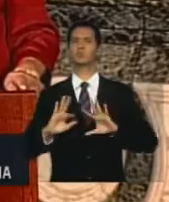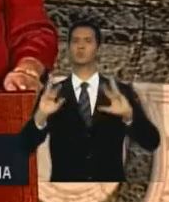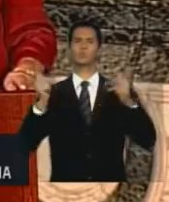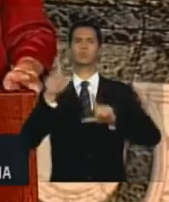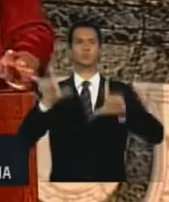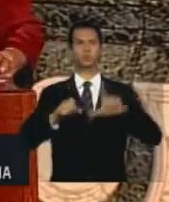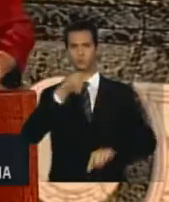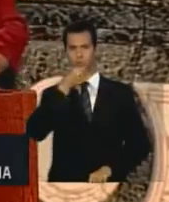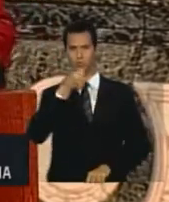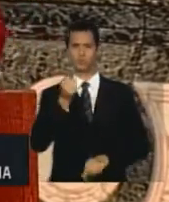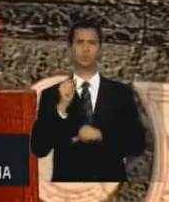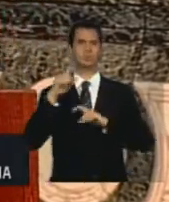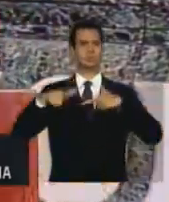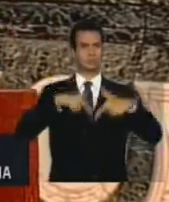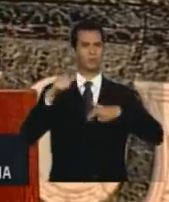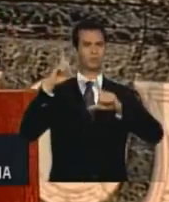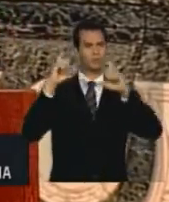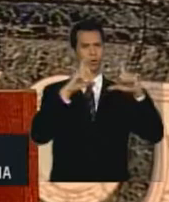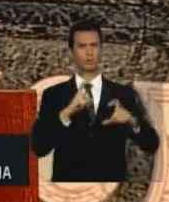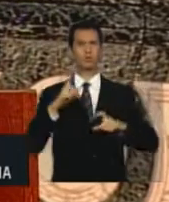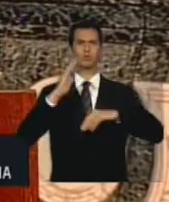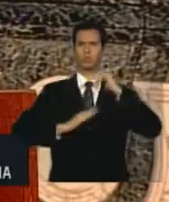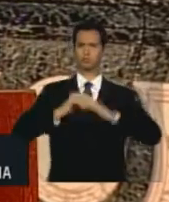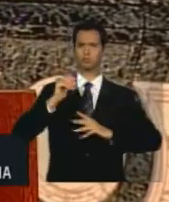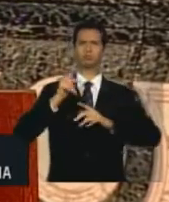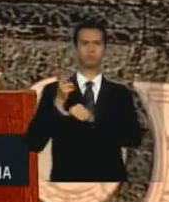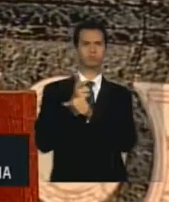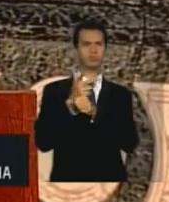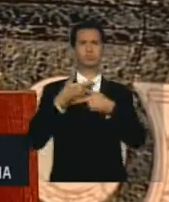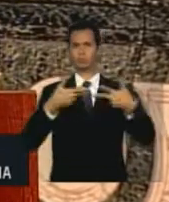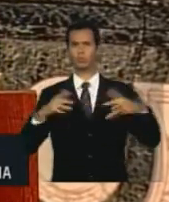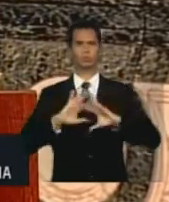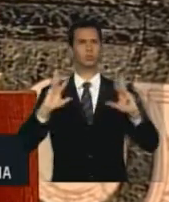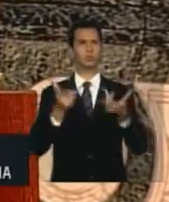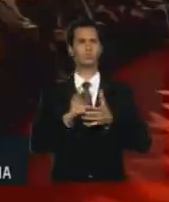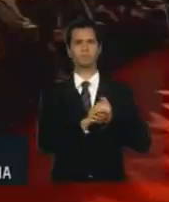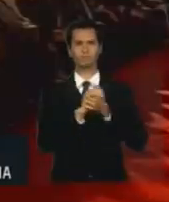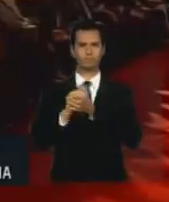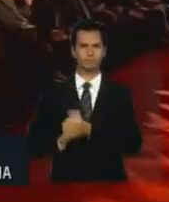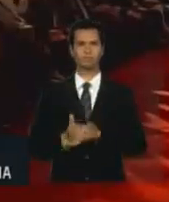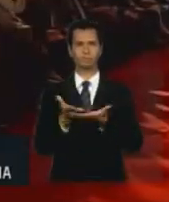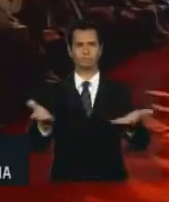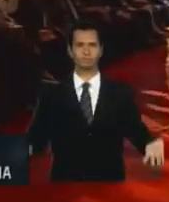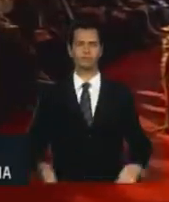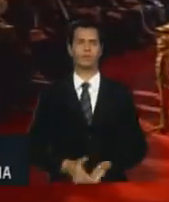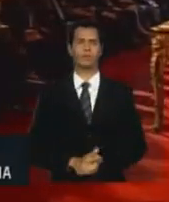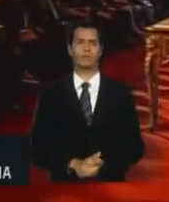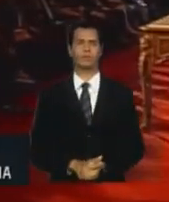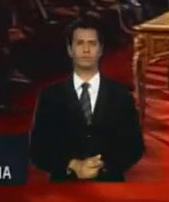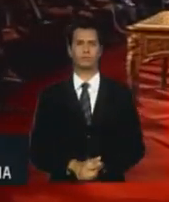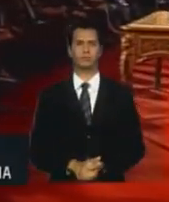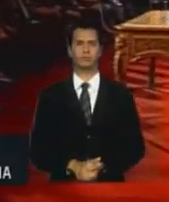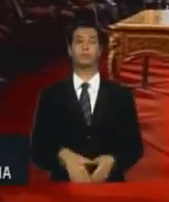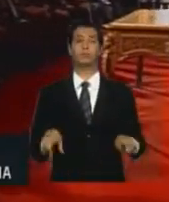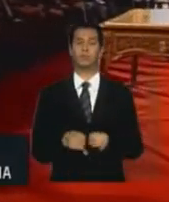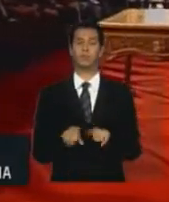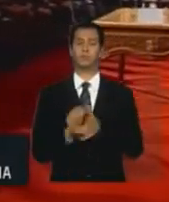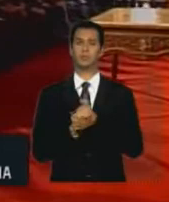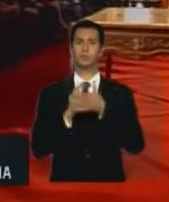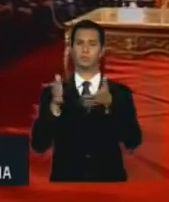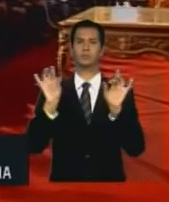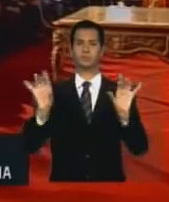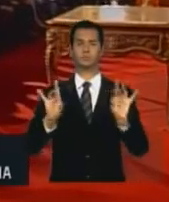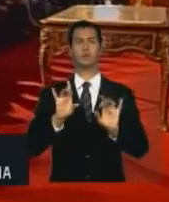os jornalistas, fotógrafos e cinegrafistas aqui presentes. Queria dirigir, inicialmente, um cumprimento também